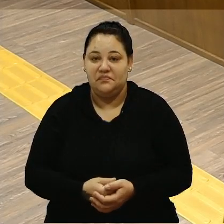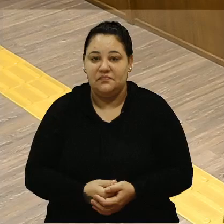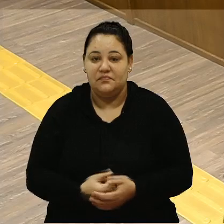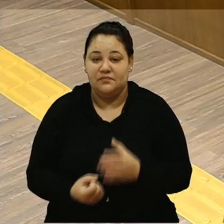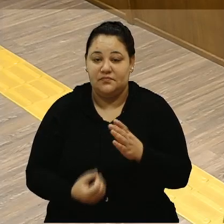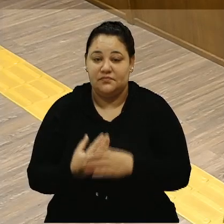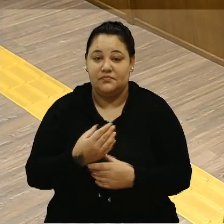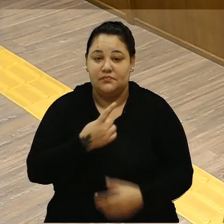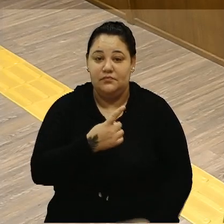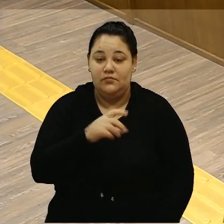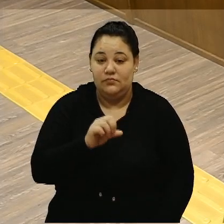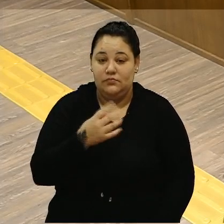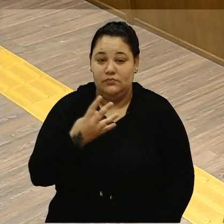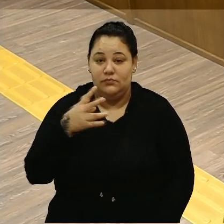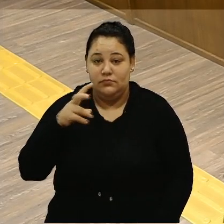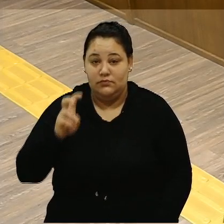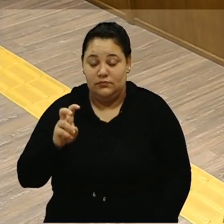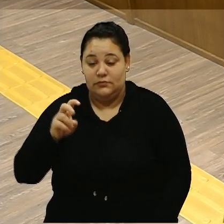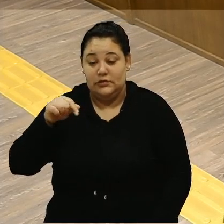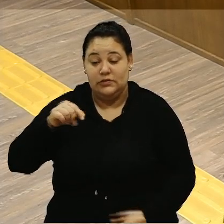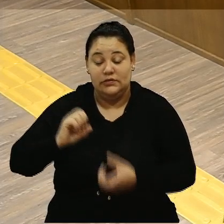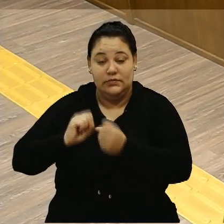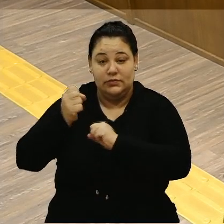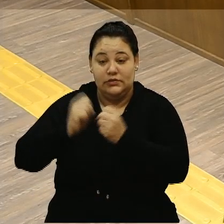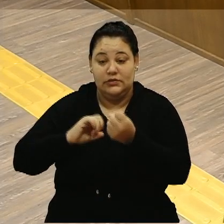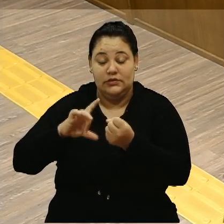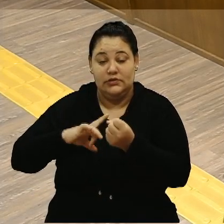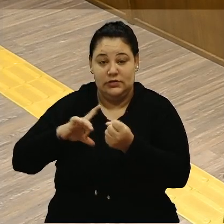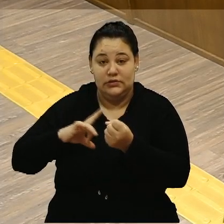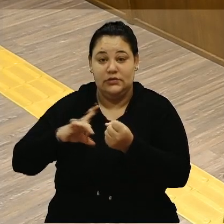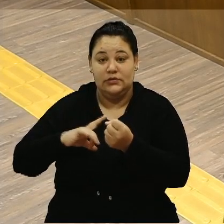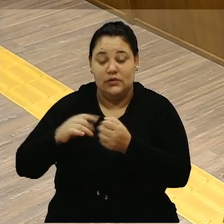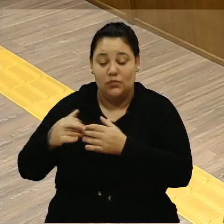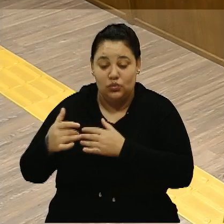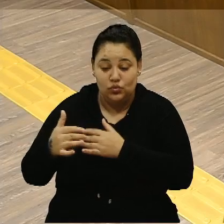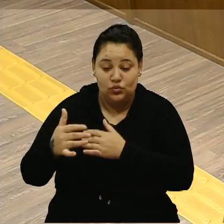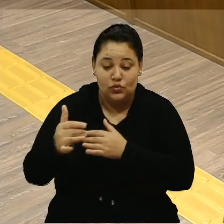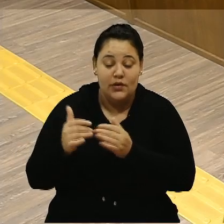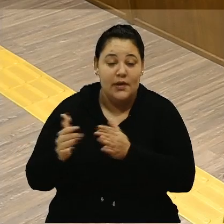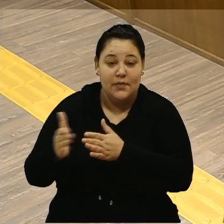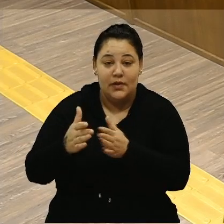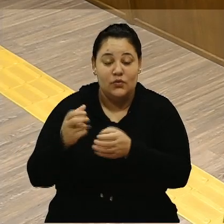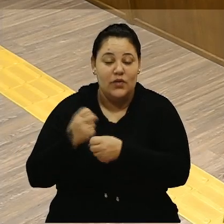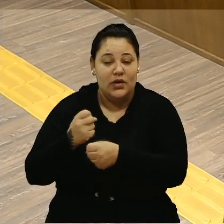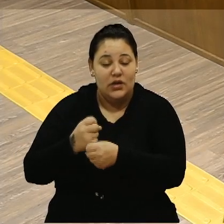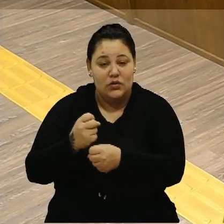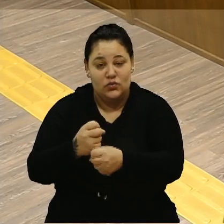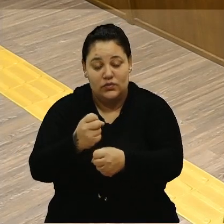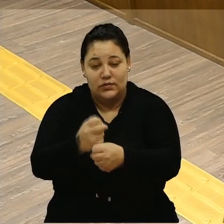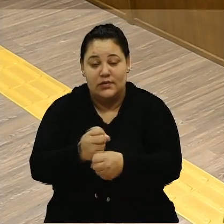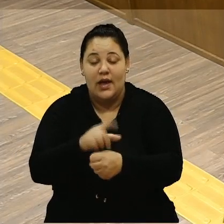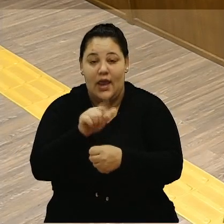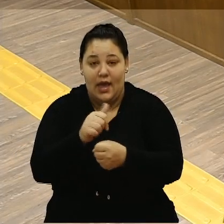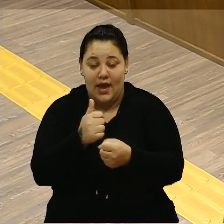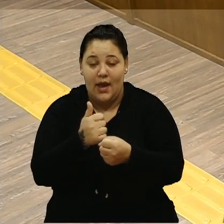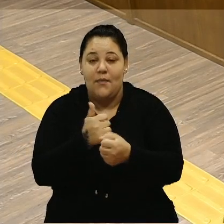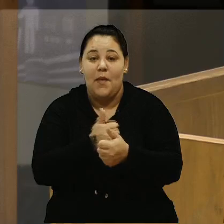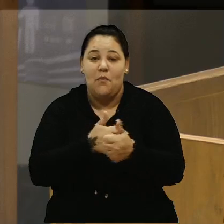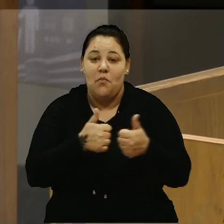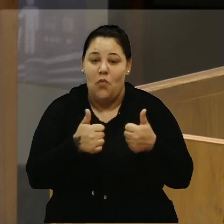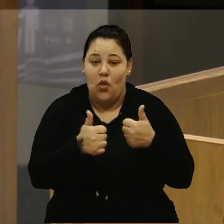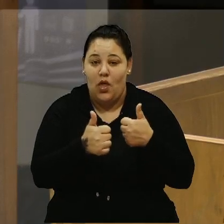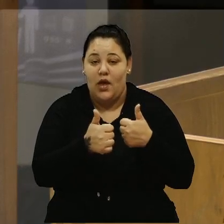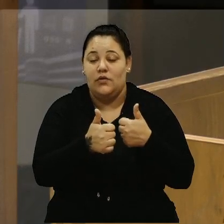em 1945, a Autotrave tem sido, ao longo dessas décadas, uma protagonista no cenário